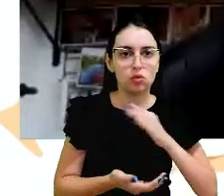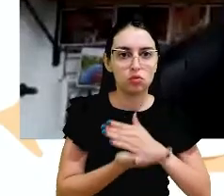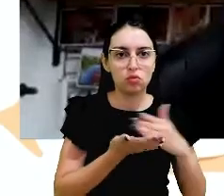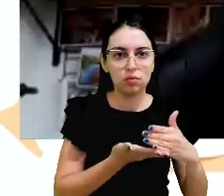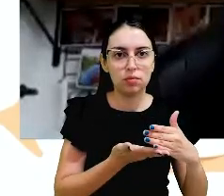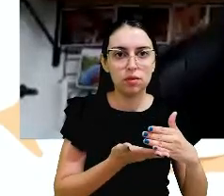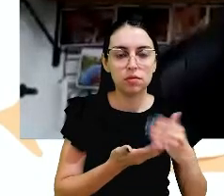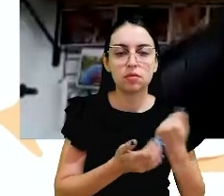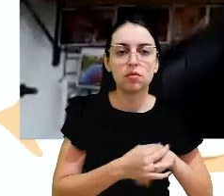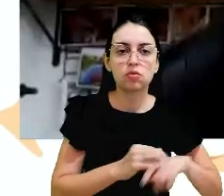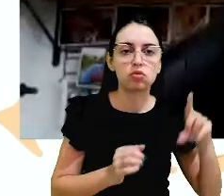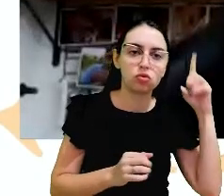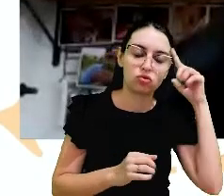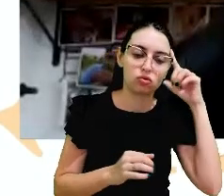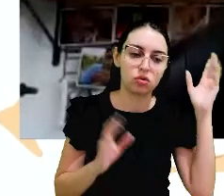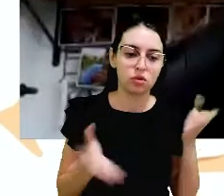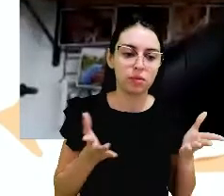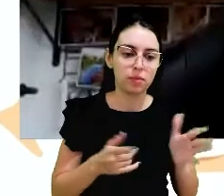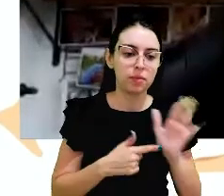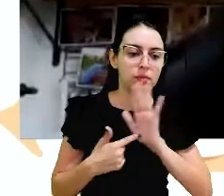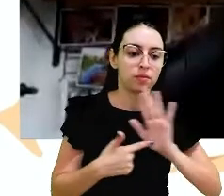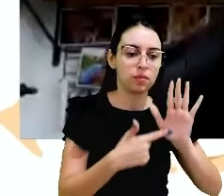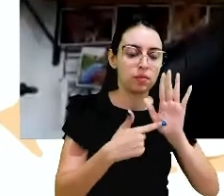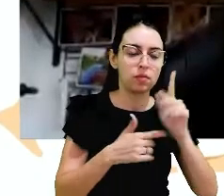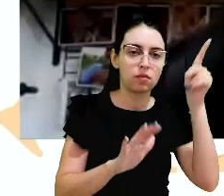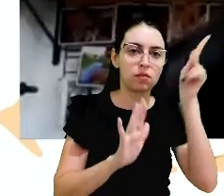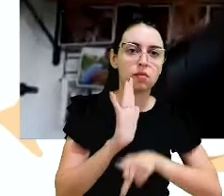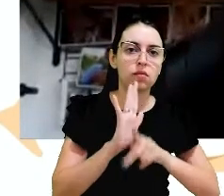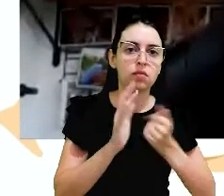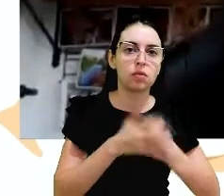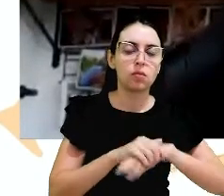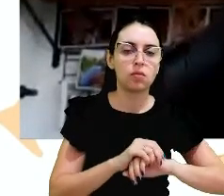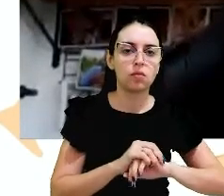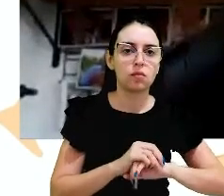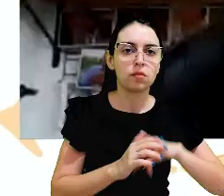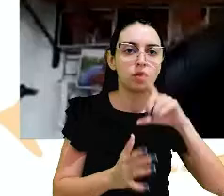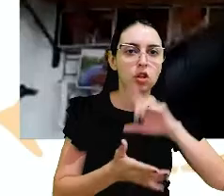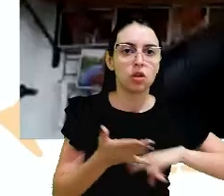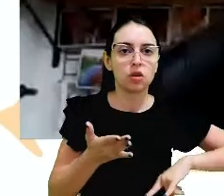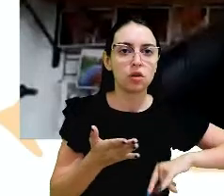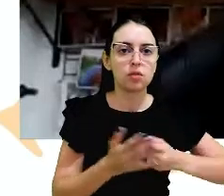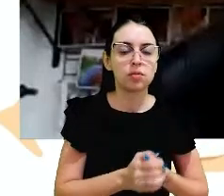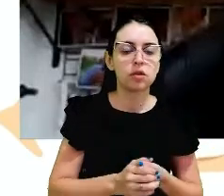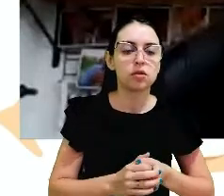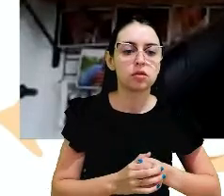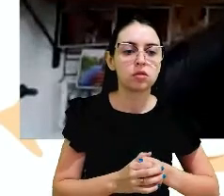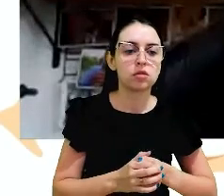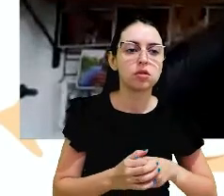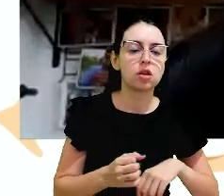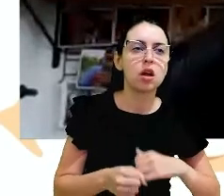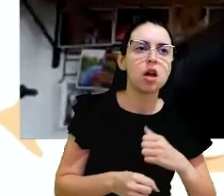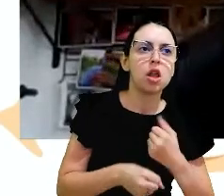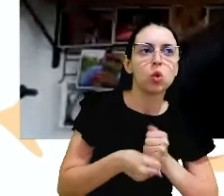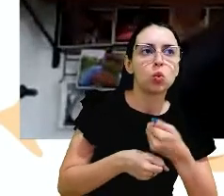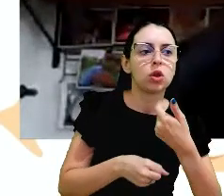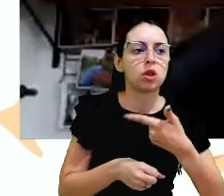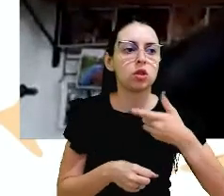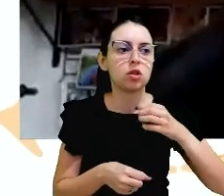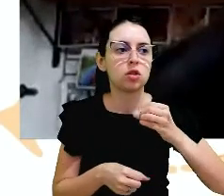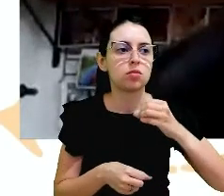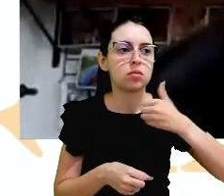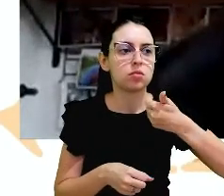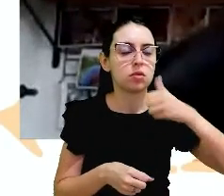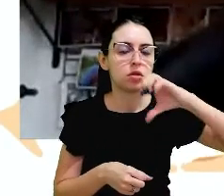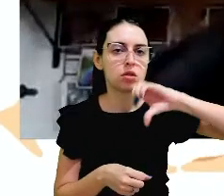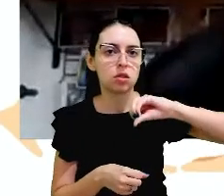iniciar o dia de hoje com a apresentação de um documentário Evitável, documentário realizado em 2019,